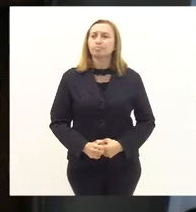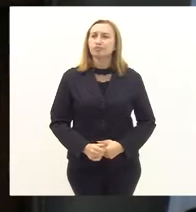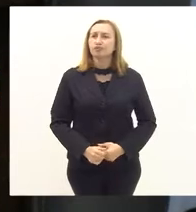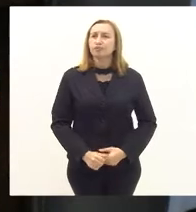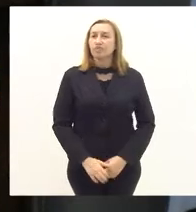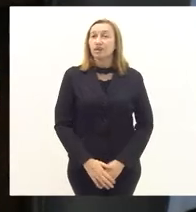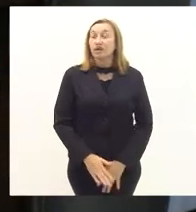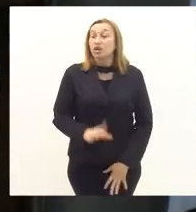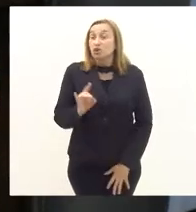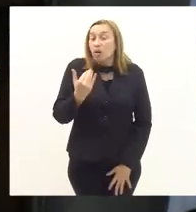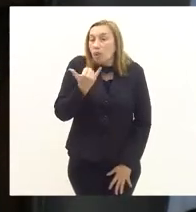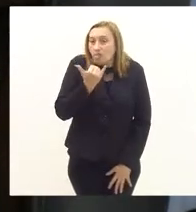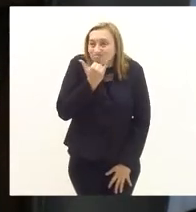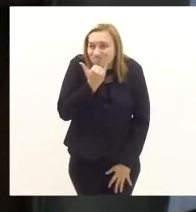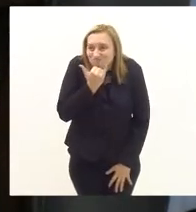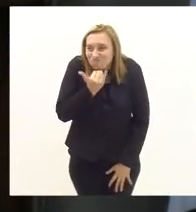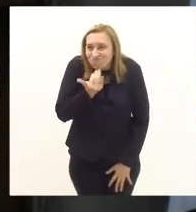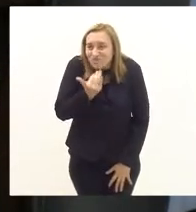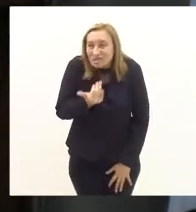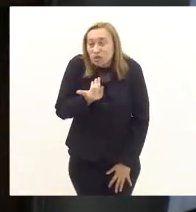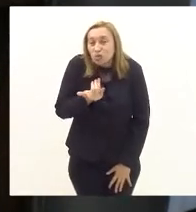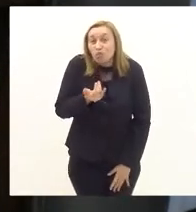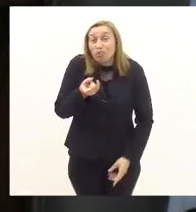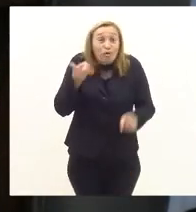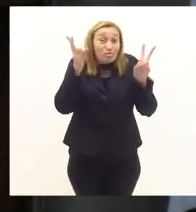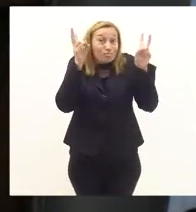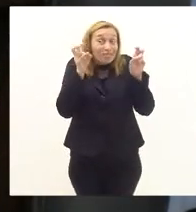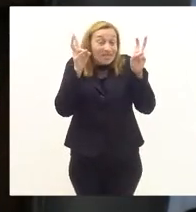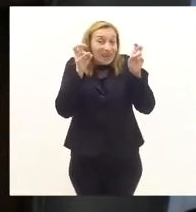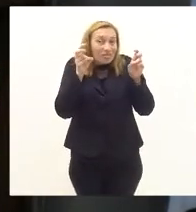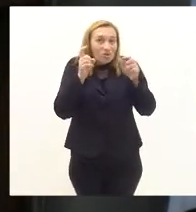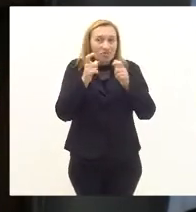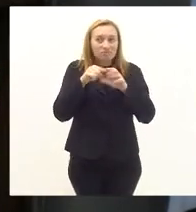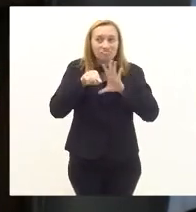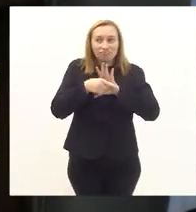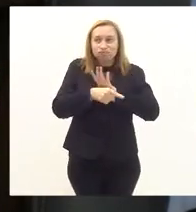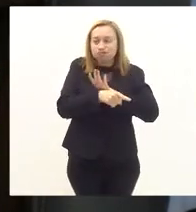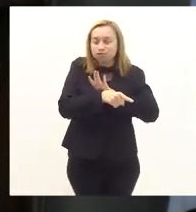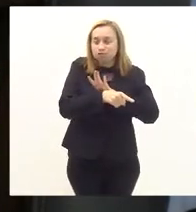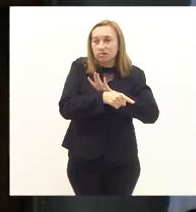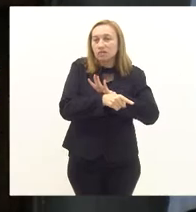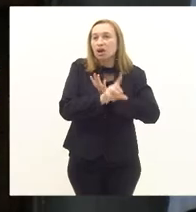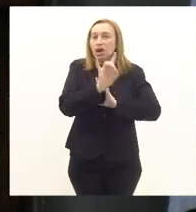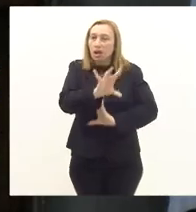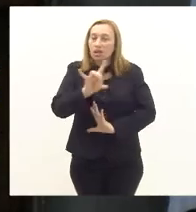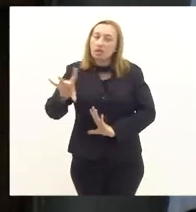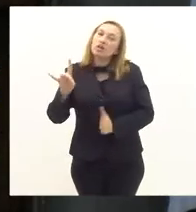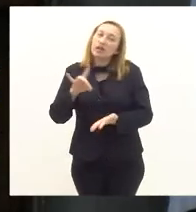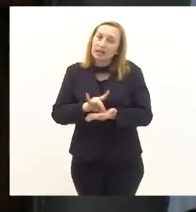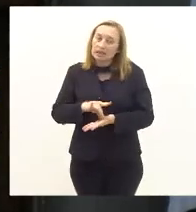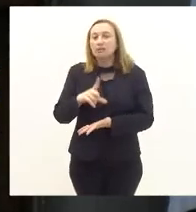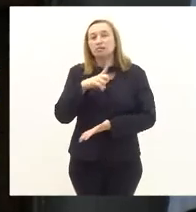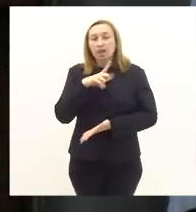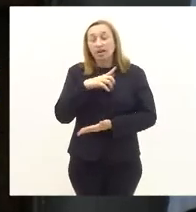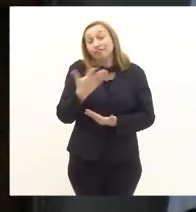a gente só tem que pedir desculpa, porque é um tema muito denso, cada um tem a sua realidade, de